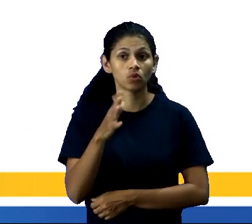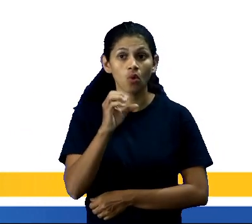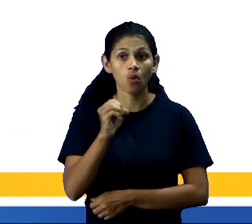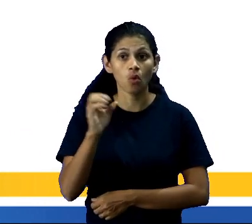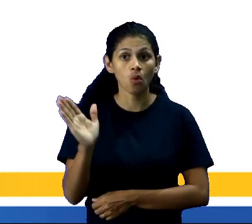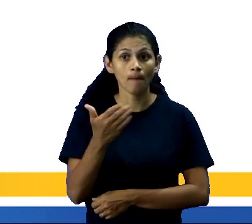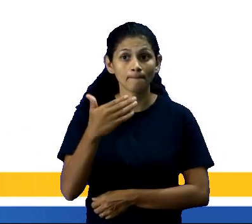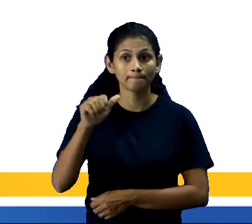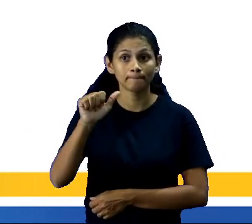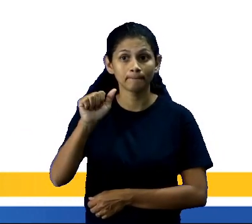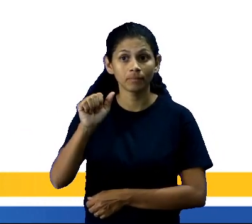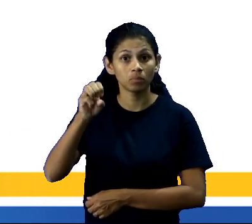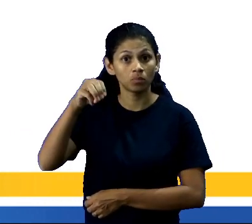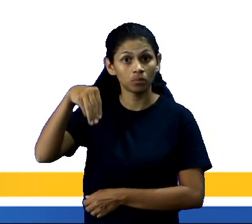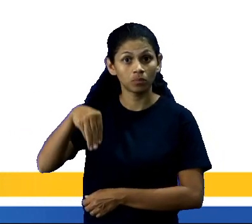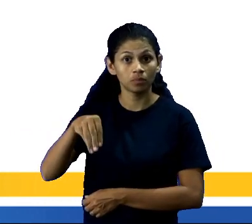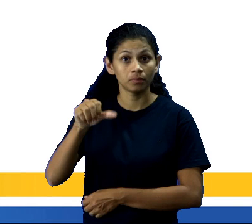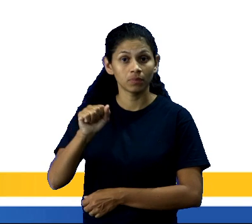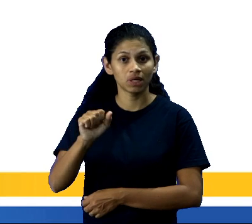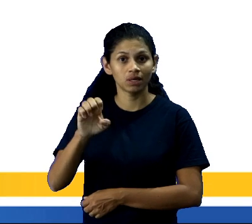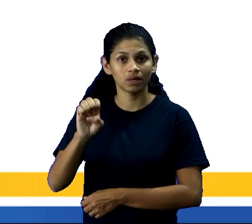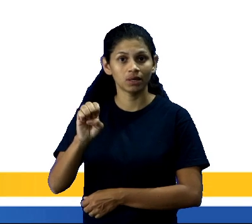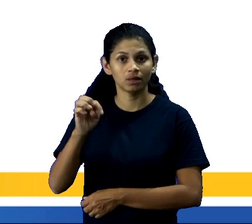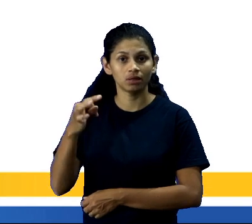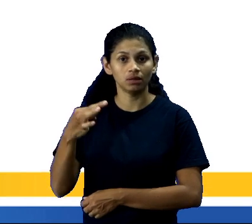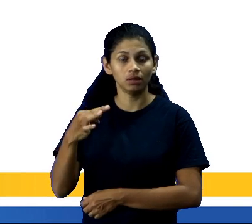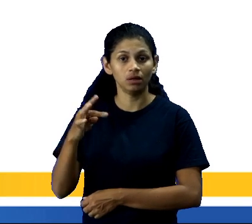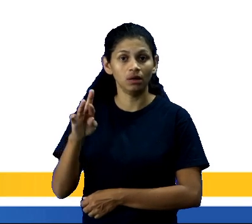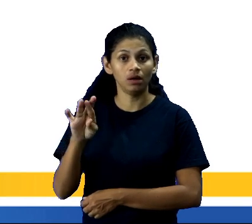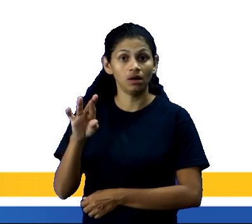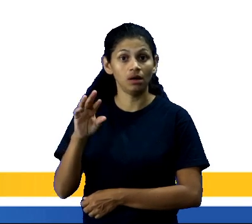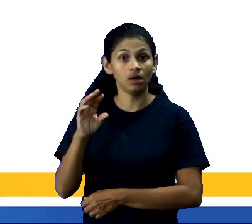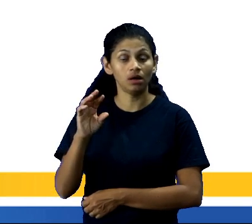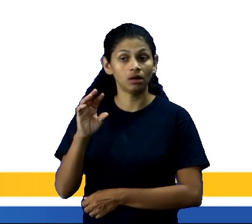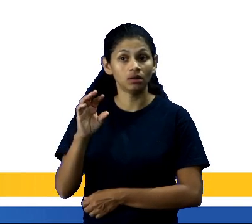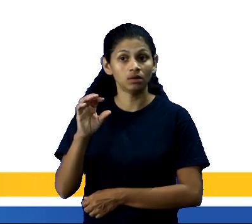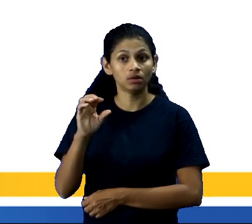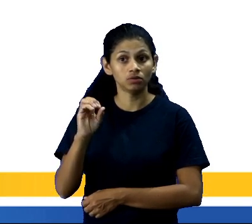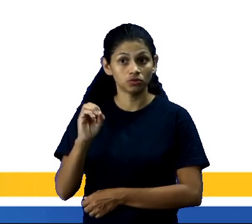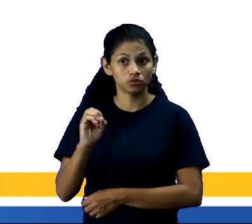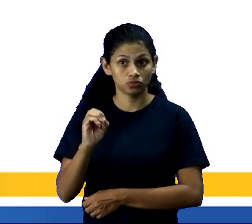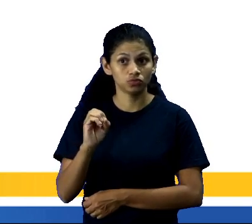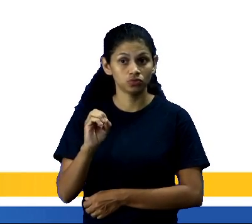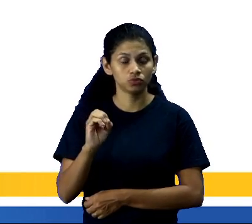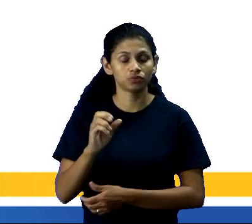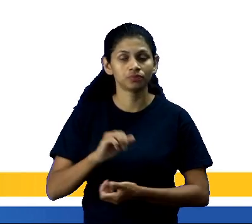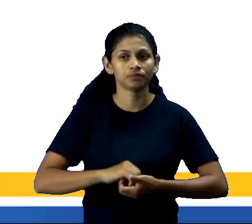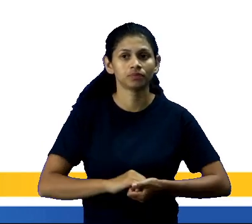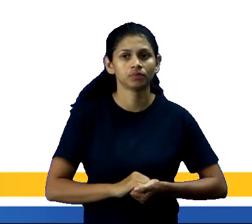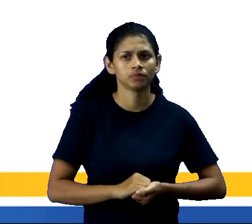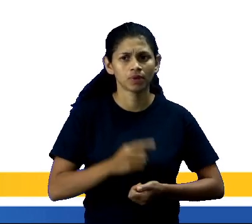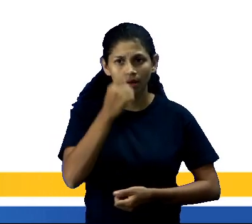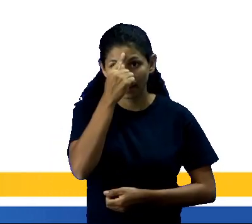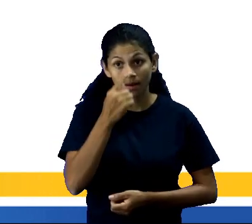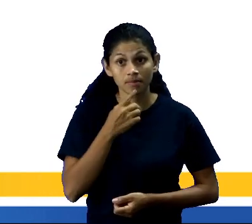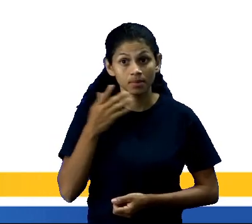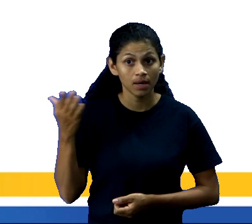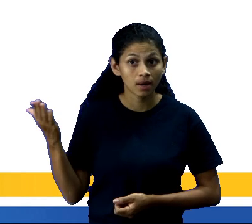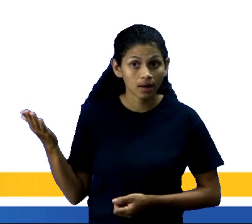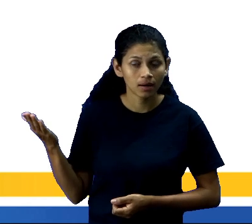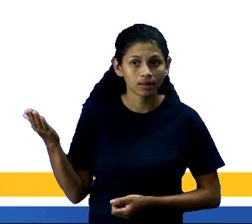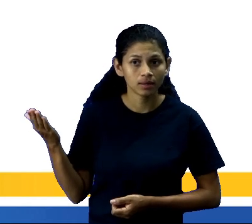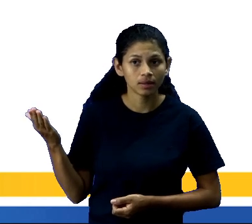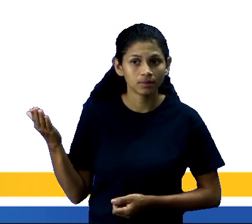aqui em Rio Branco, de um escritor acriano. É um livro que foi publicado pela editora Violeta. Essa imagem que está aparecendo